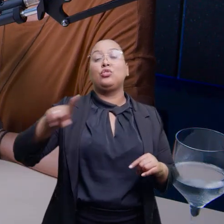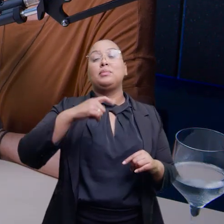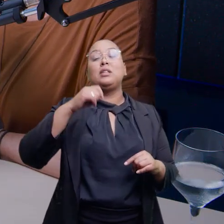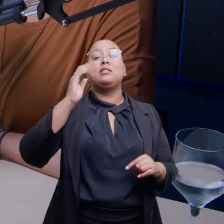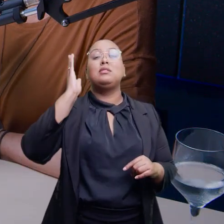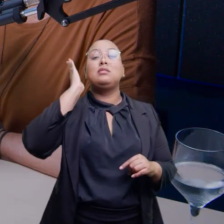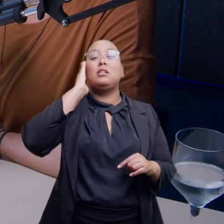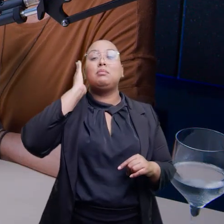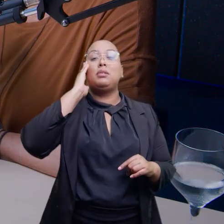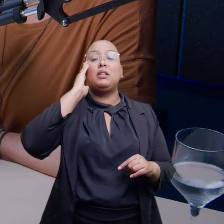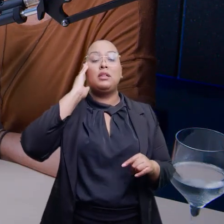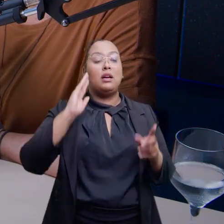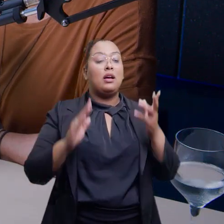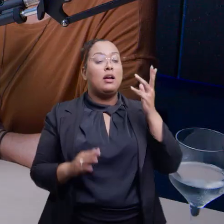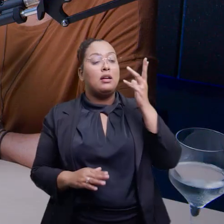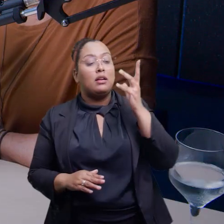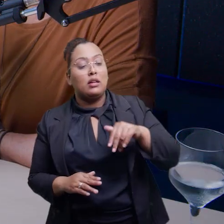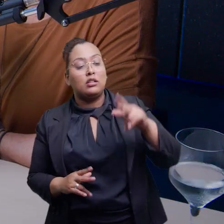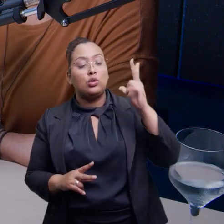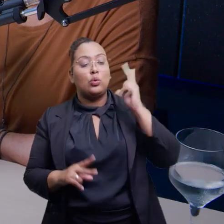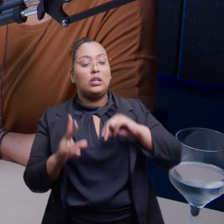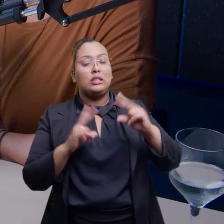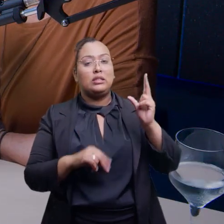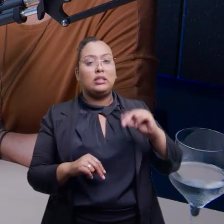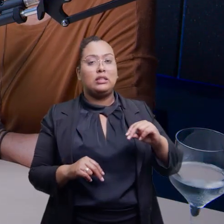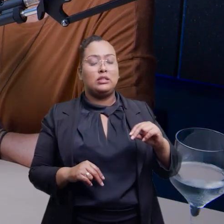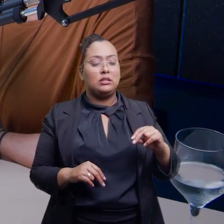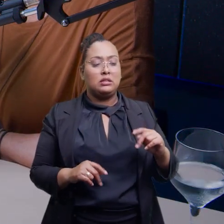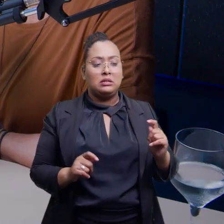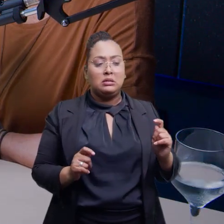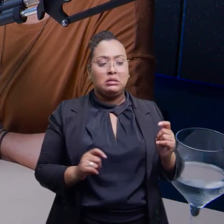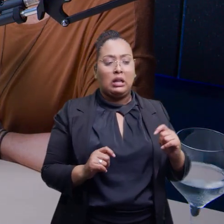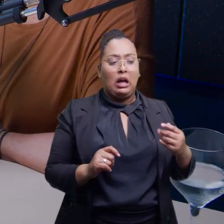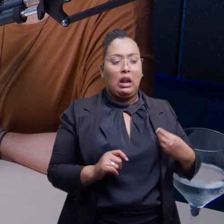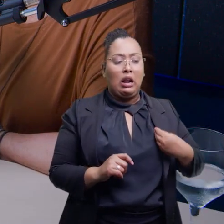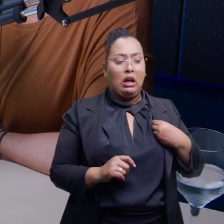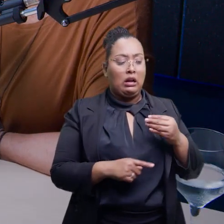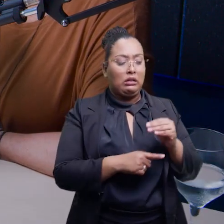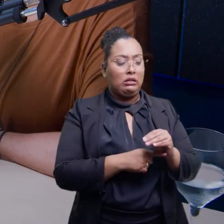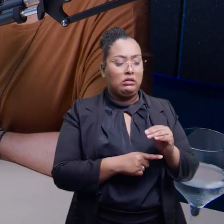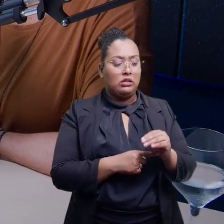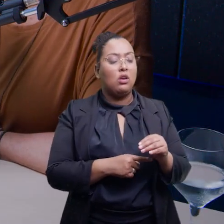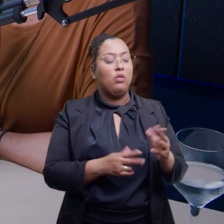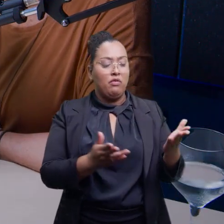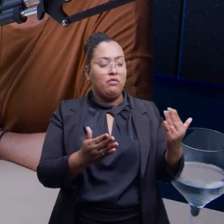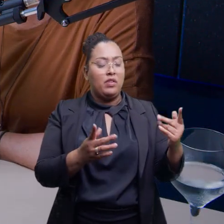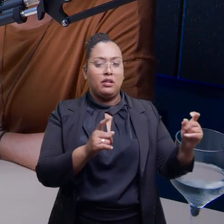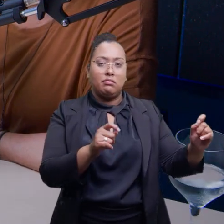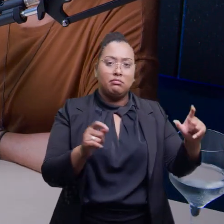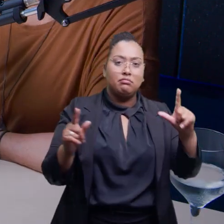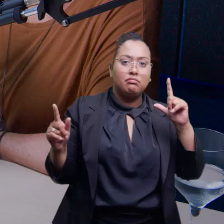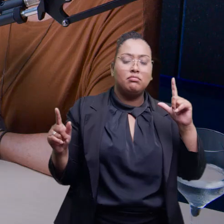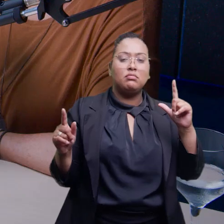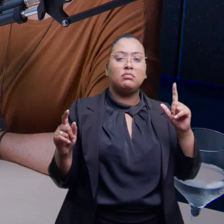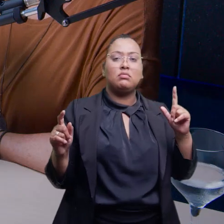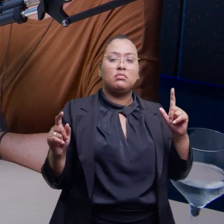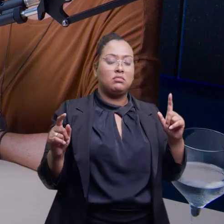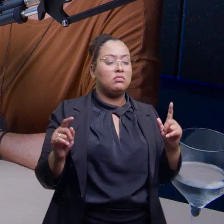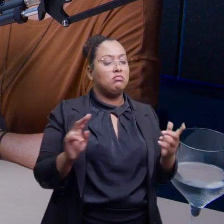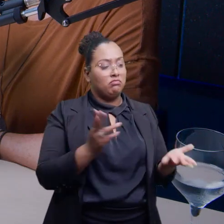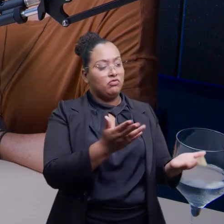saber quem é a criança e o adolescente disponível para adoção, dar voz para essa